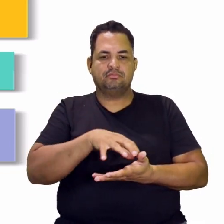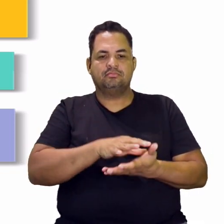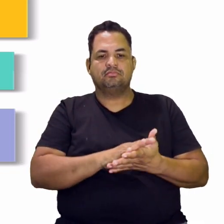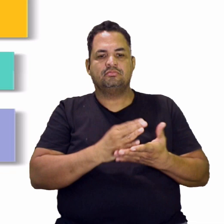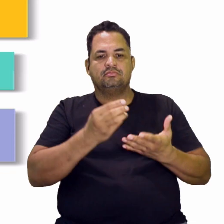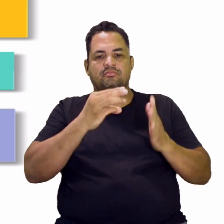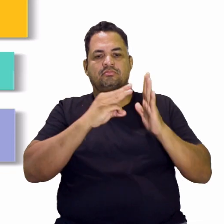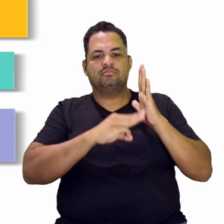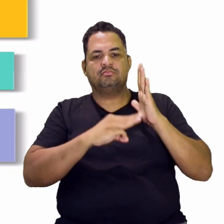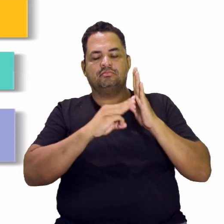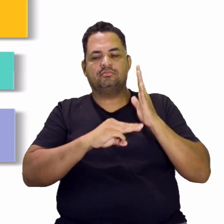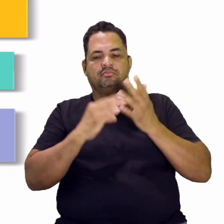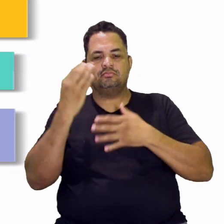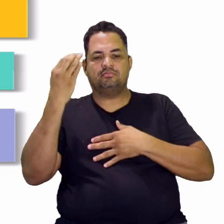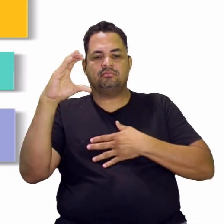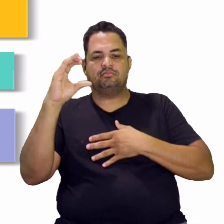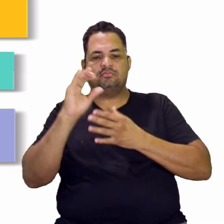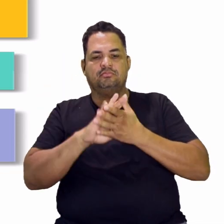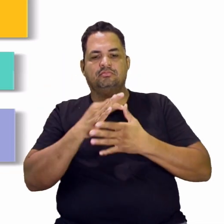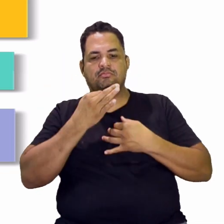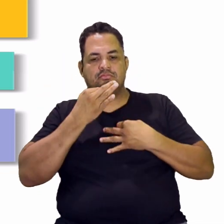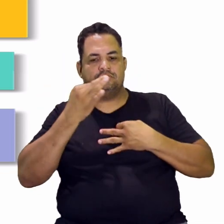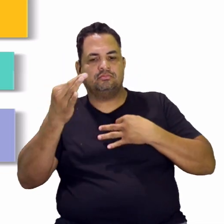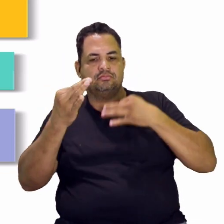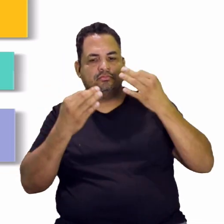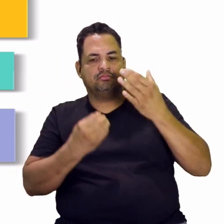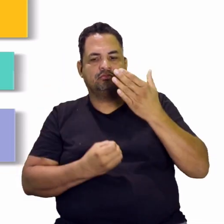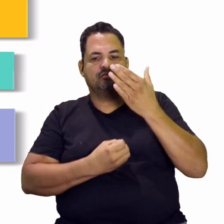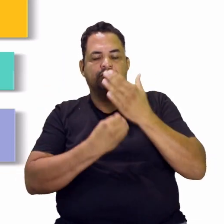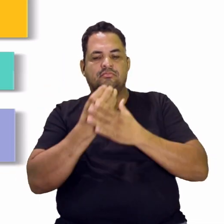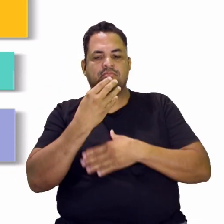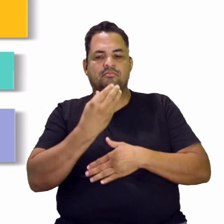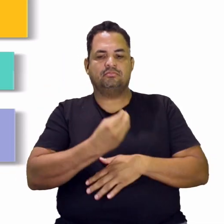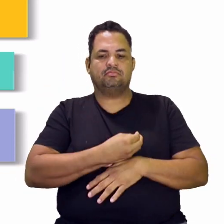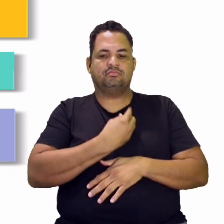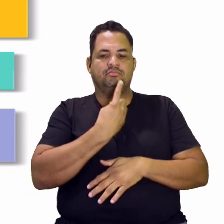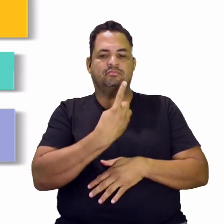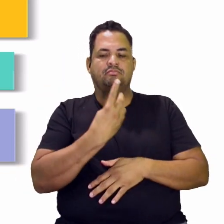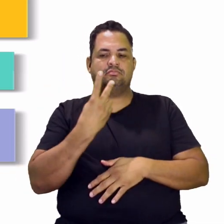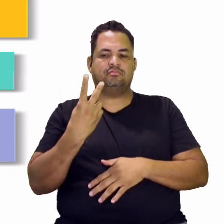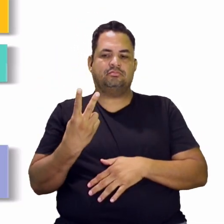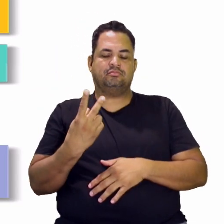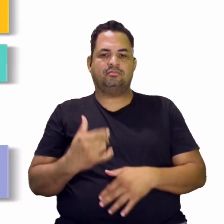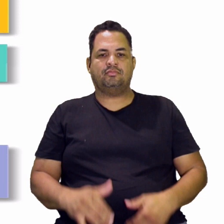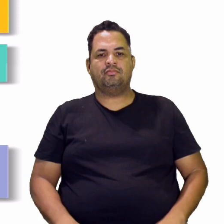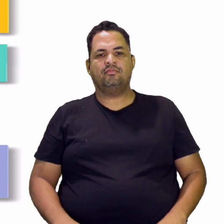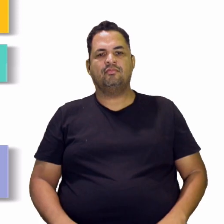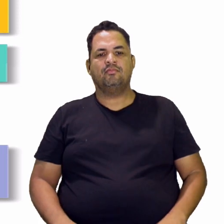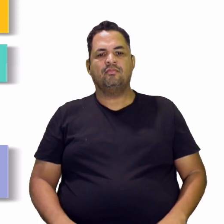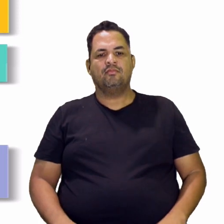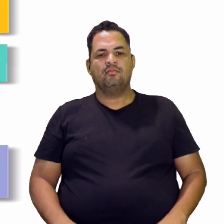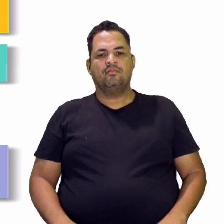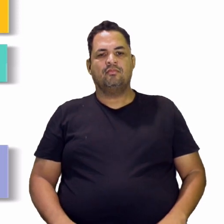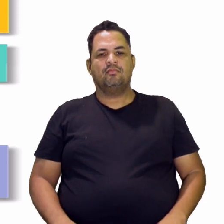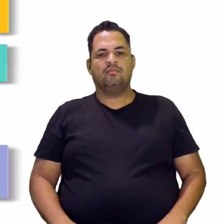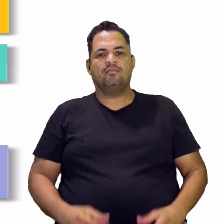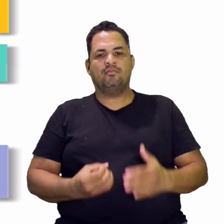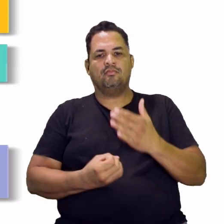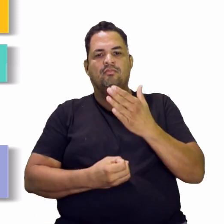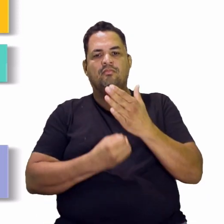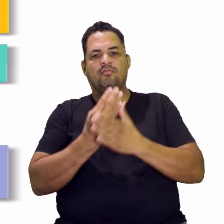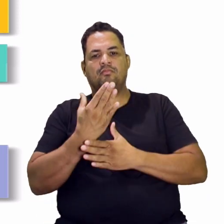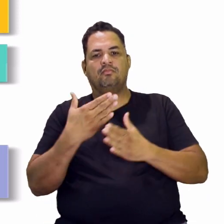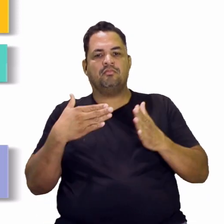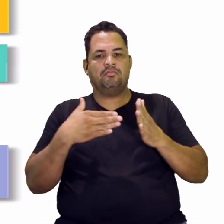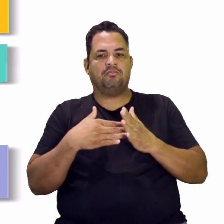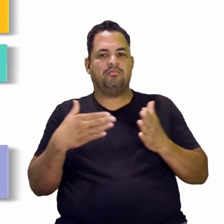o método científico, a hipótese sobre a origem da vida 1 e 2 e das origens até